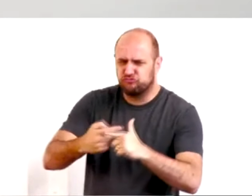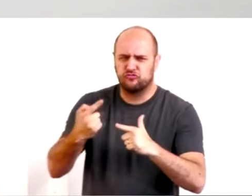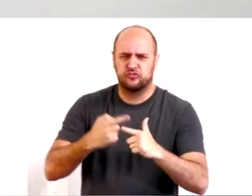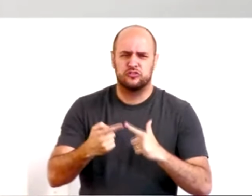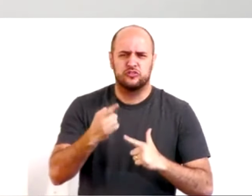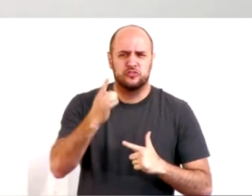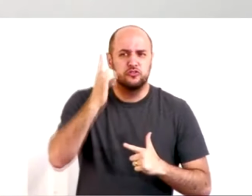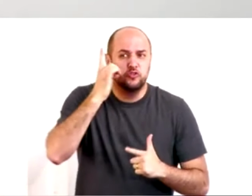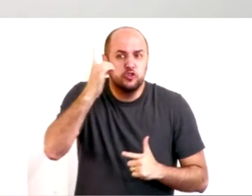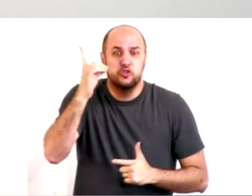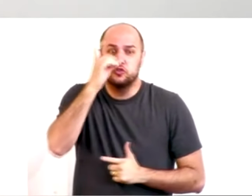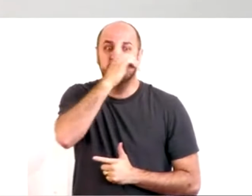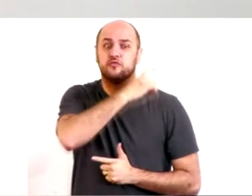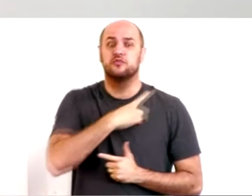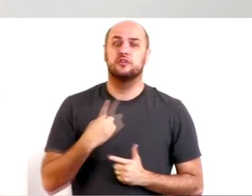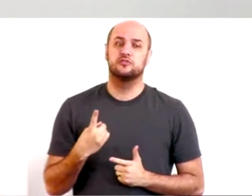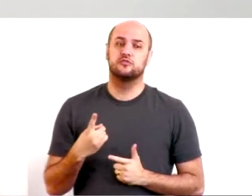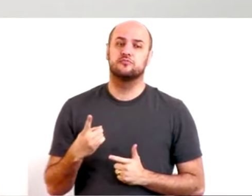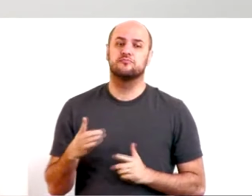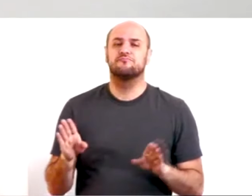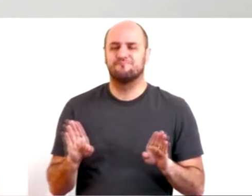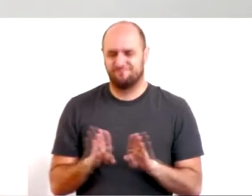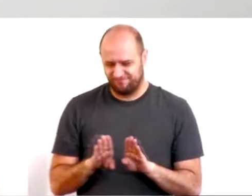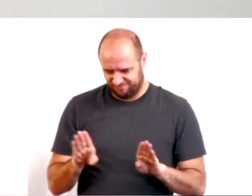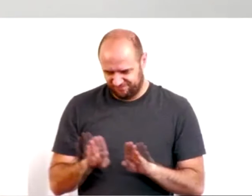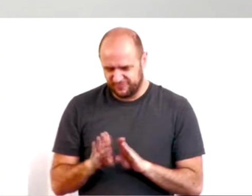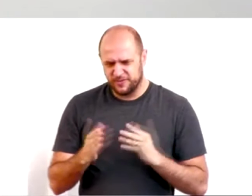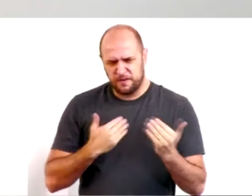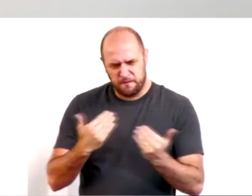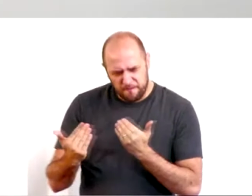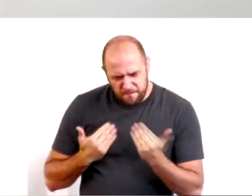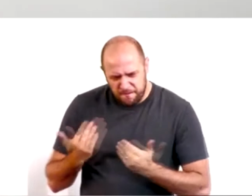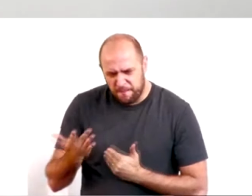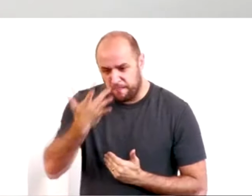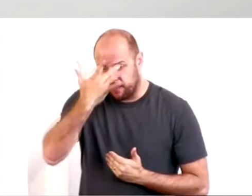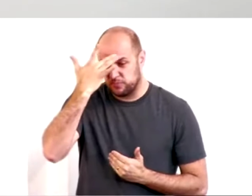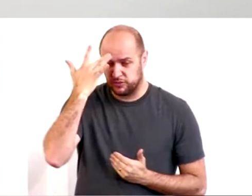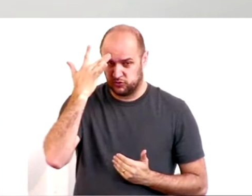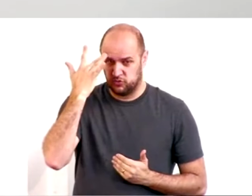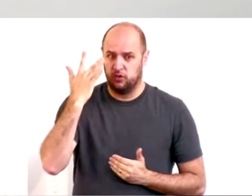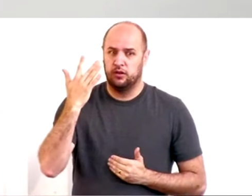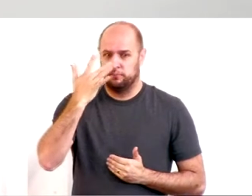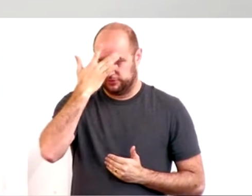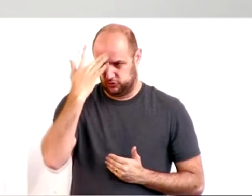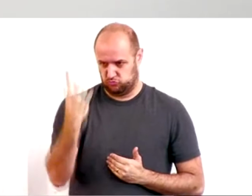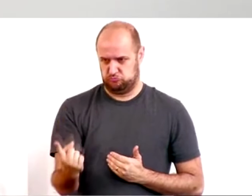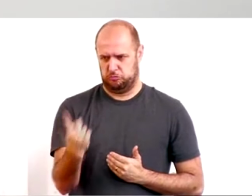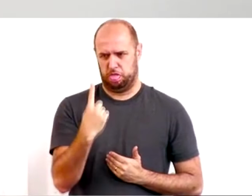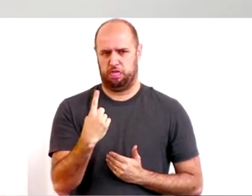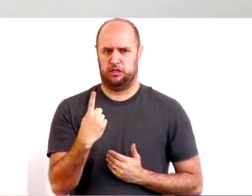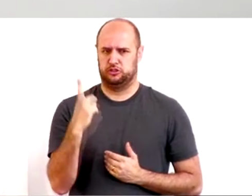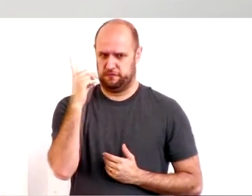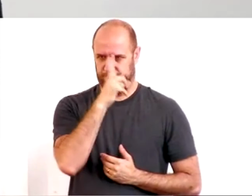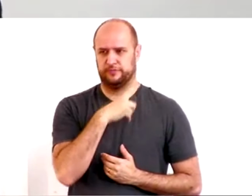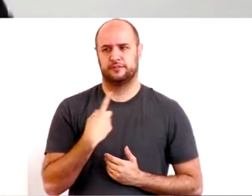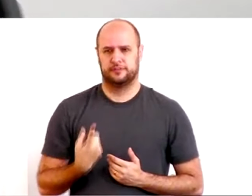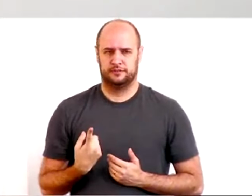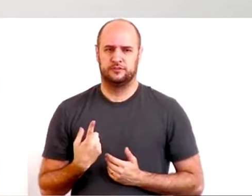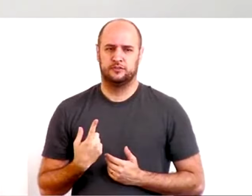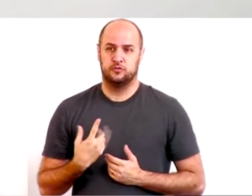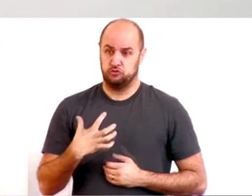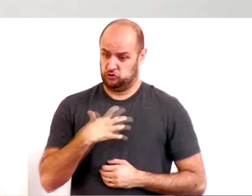difíceis, também em lidar com pessoas difíceis. A minha reação diante de quem eu sou